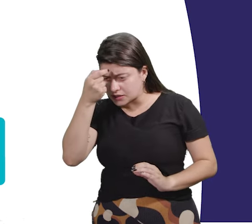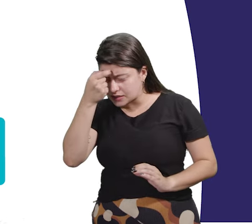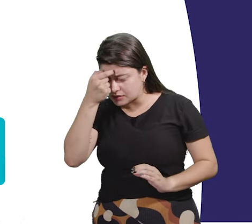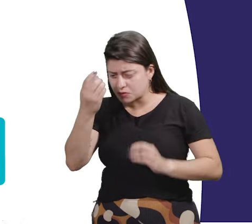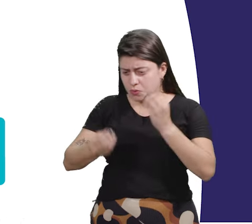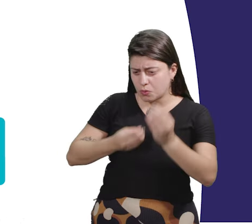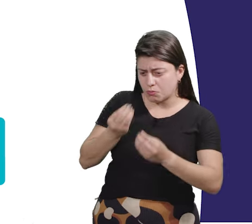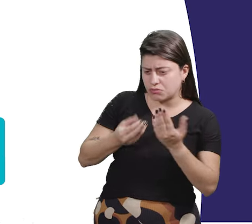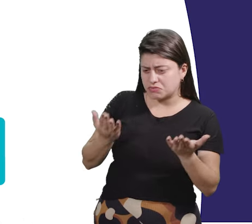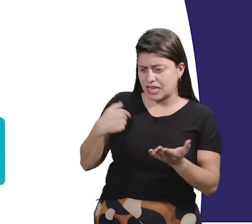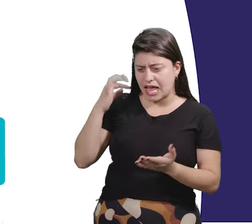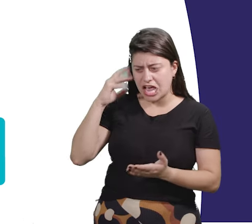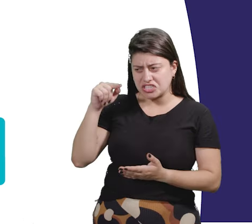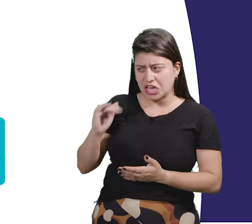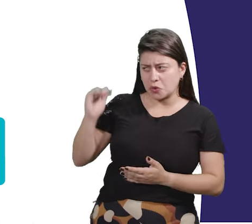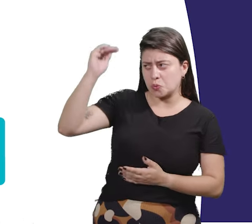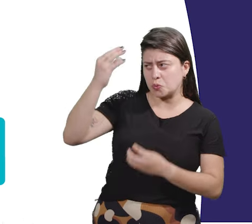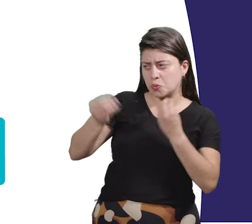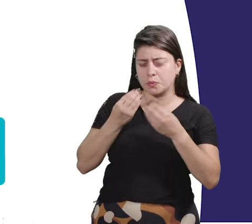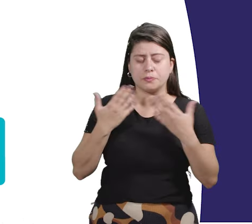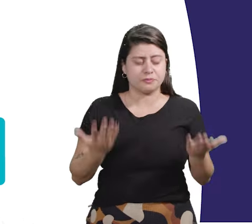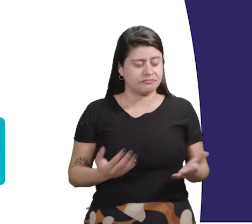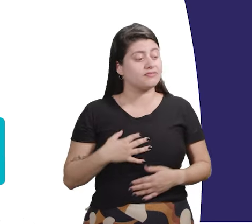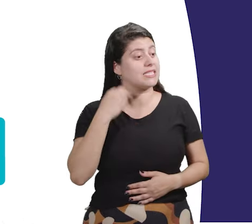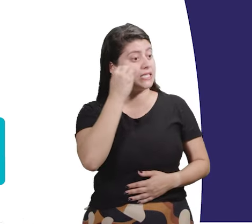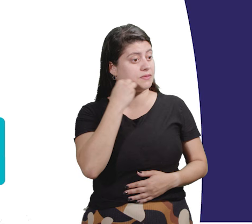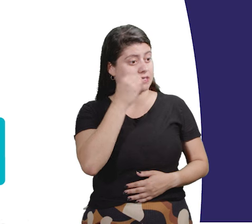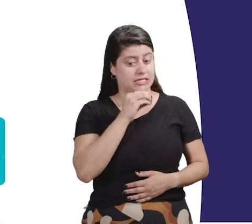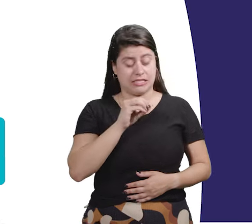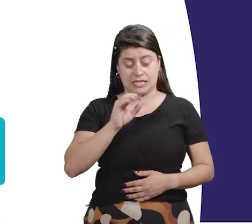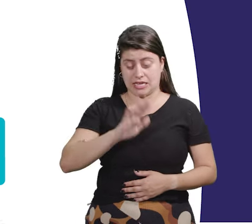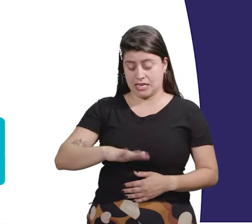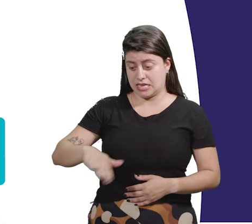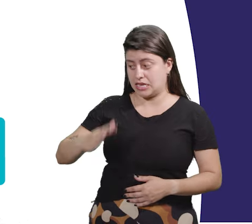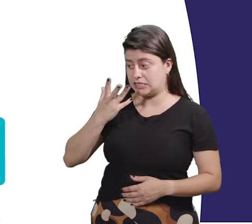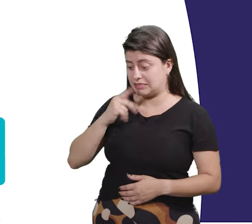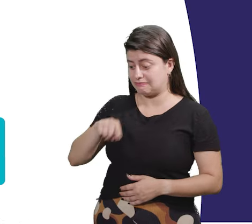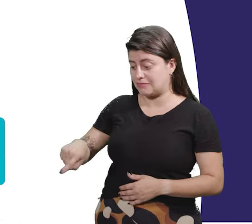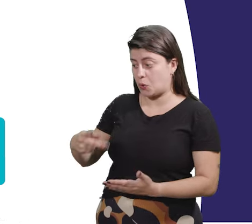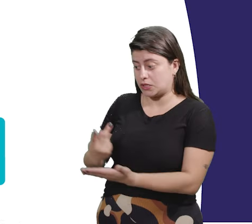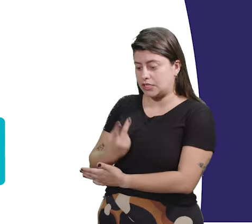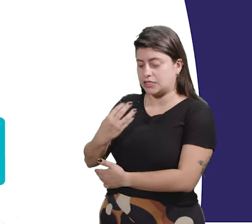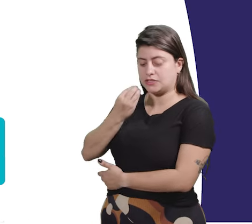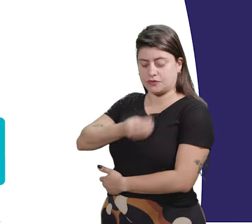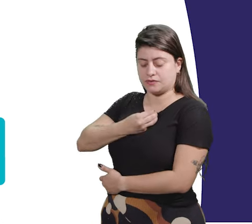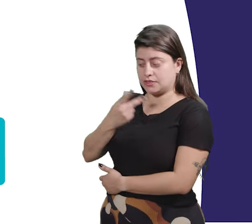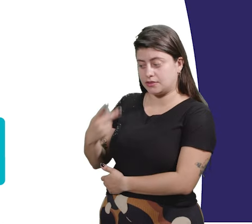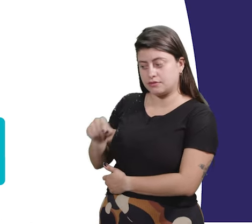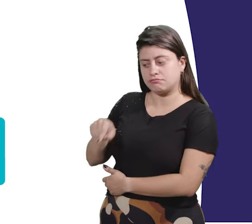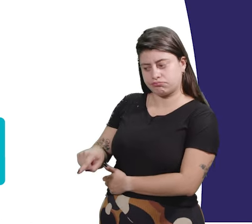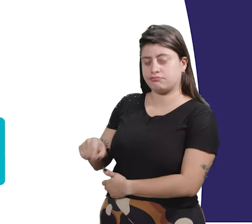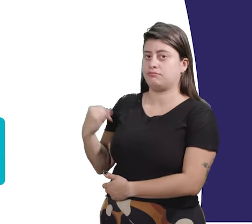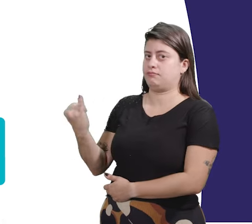que as crianças elas são expostas na infância, elas terão uma predominância muito forte, né, no tipo de adulto que ele vai se